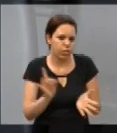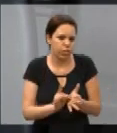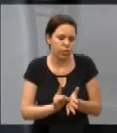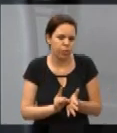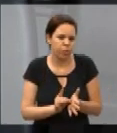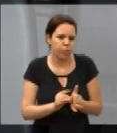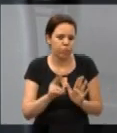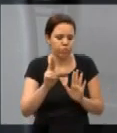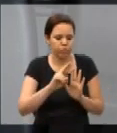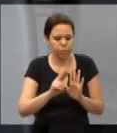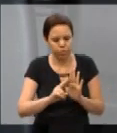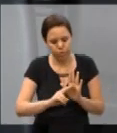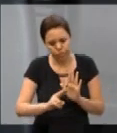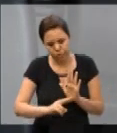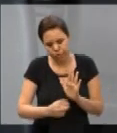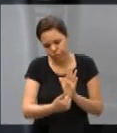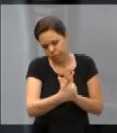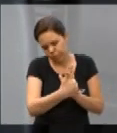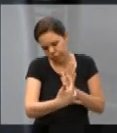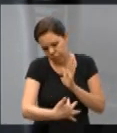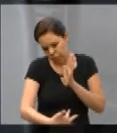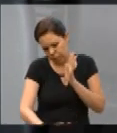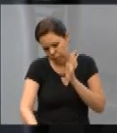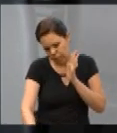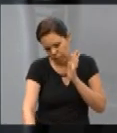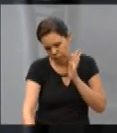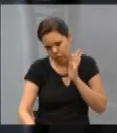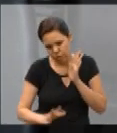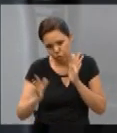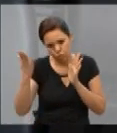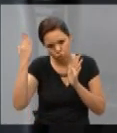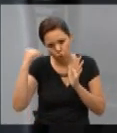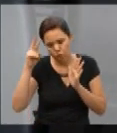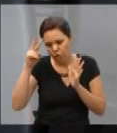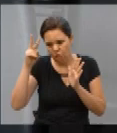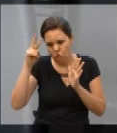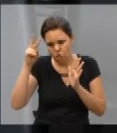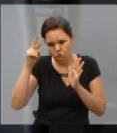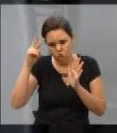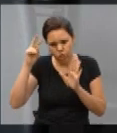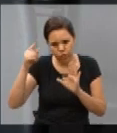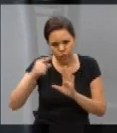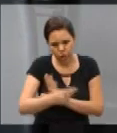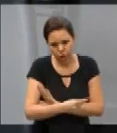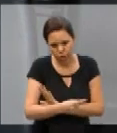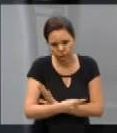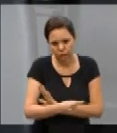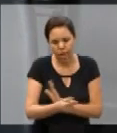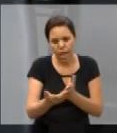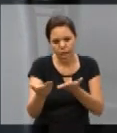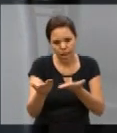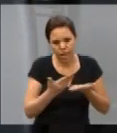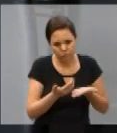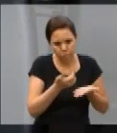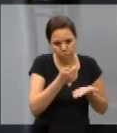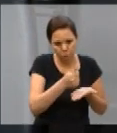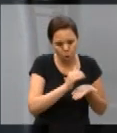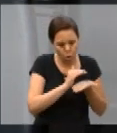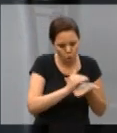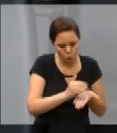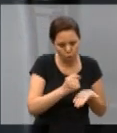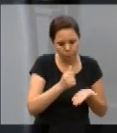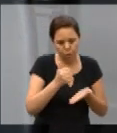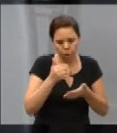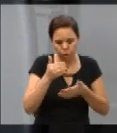gente também não recebeu o roteiro, a sinopse toda, né? Não, nós recebemos o roteiro por partes. Então a gente não sabia. Nós não temos